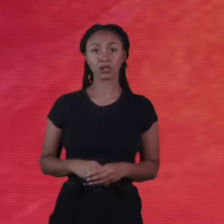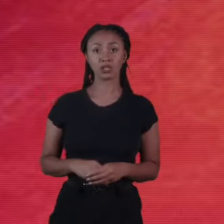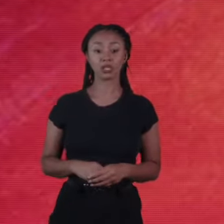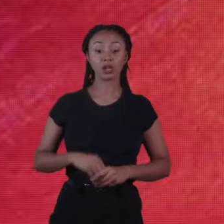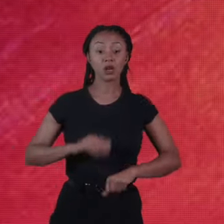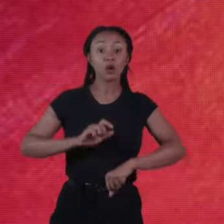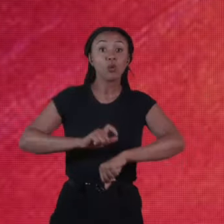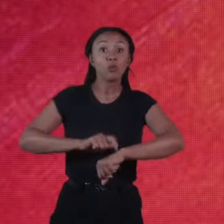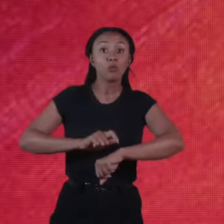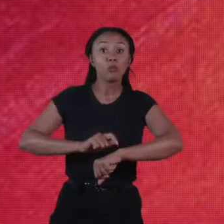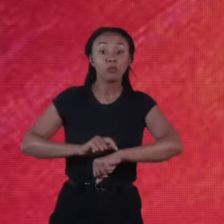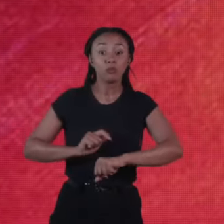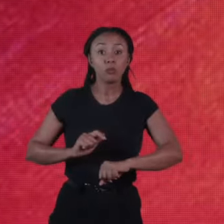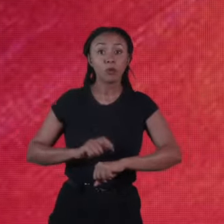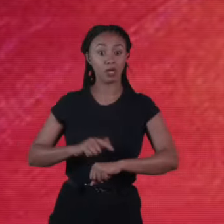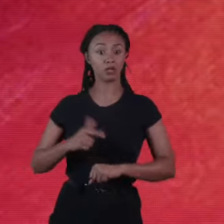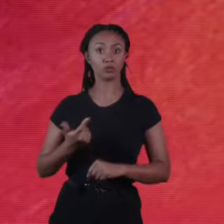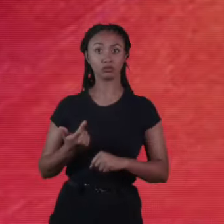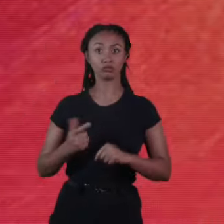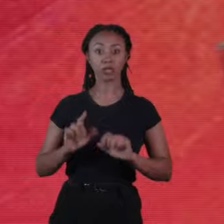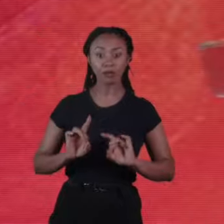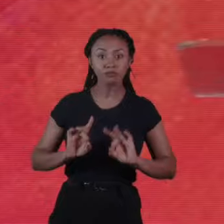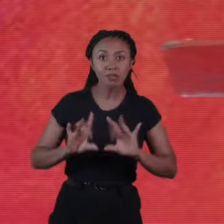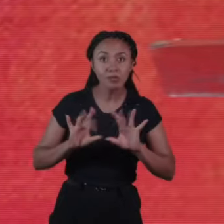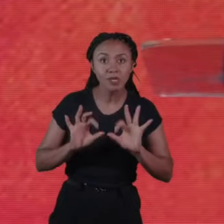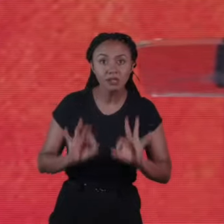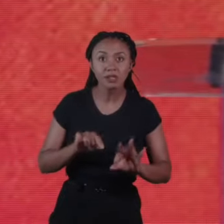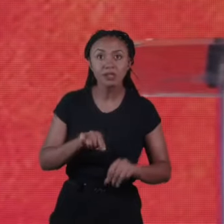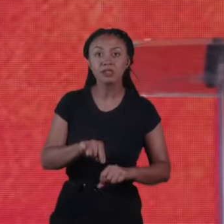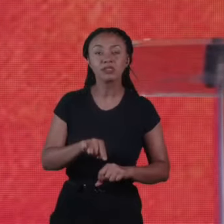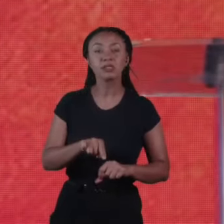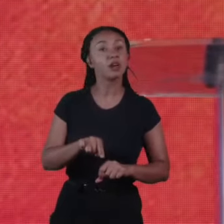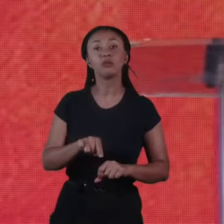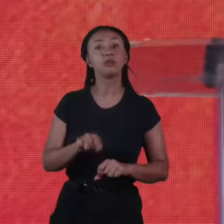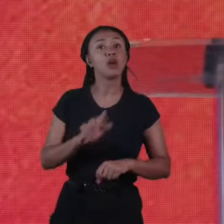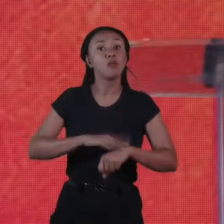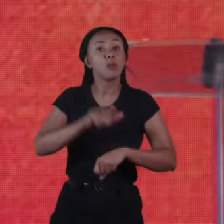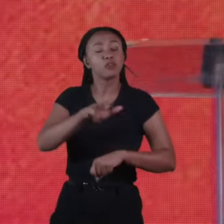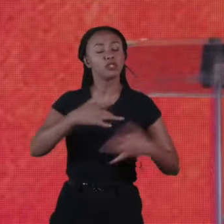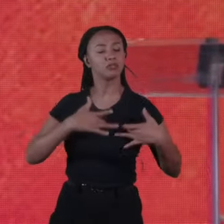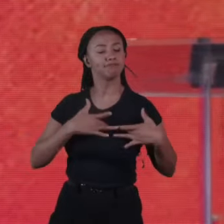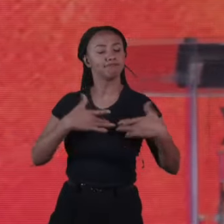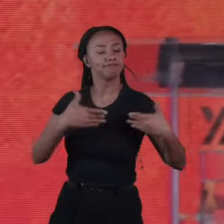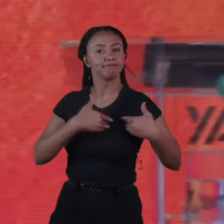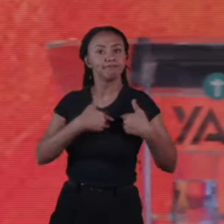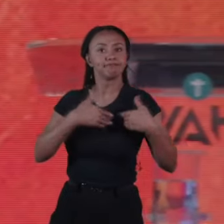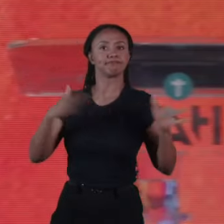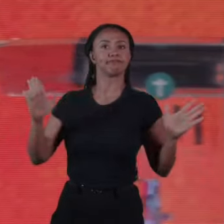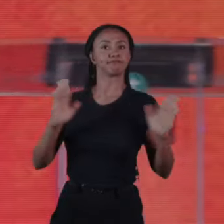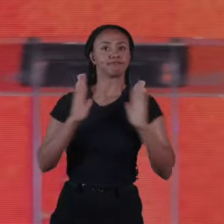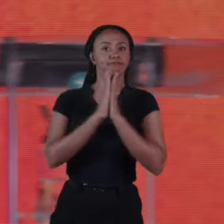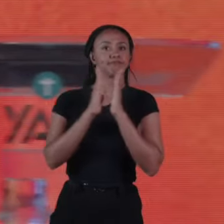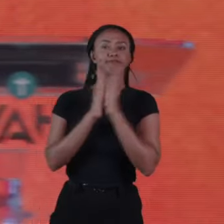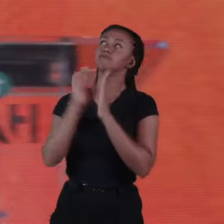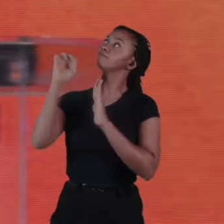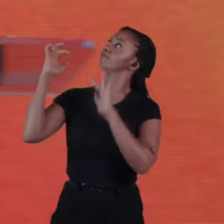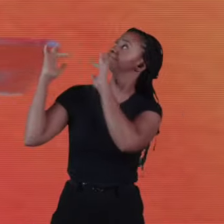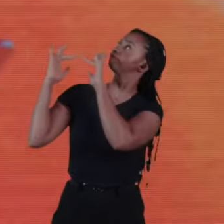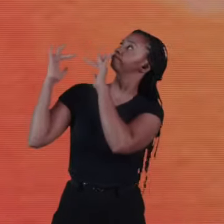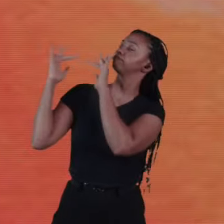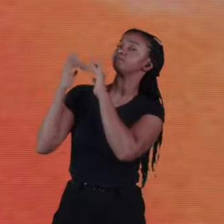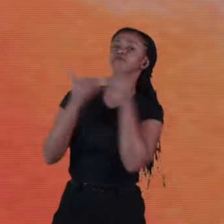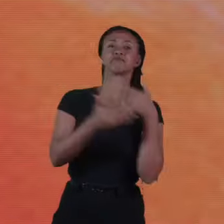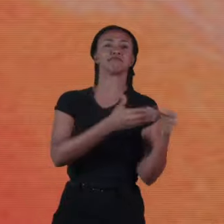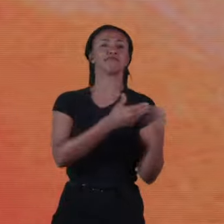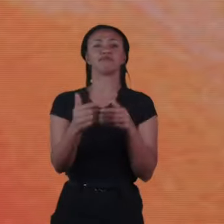aquele momento sagrado é você buscar a presença de Deus, e Ele vai manifestar a sua presença onde quer que você